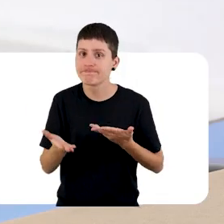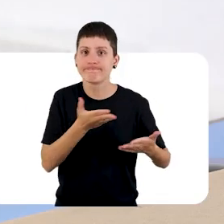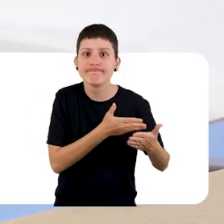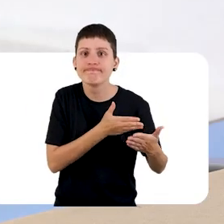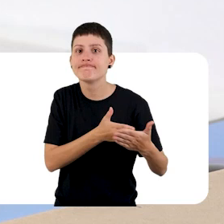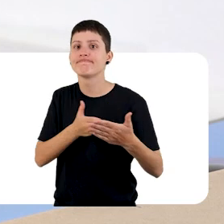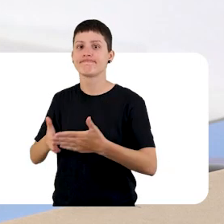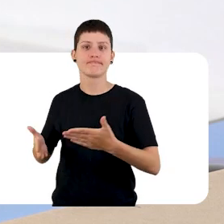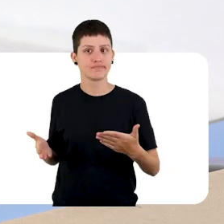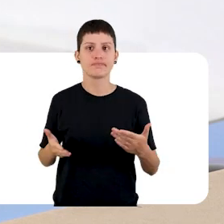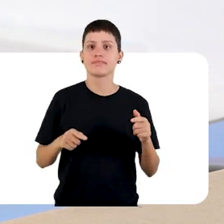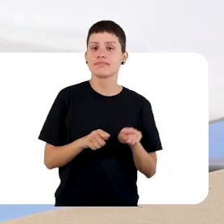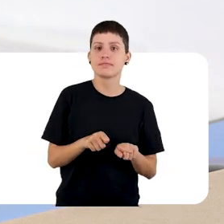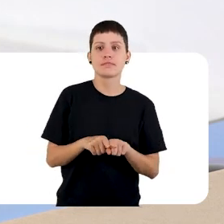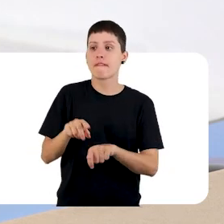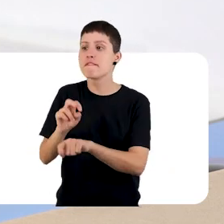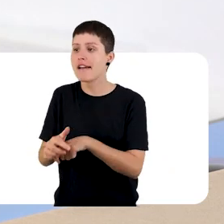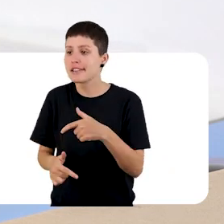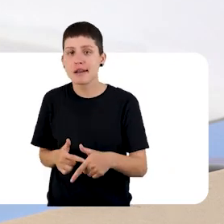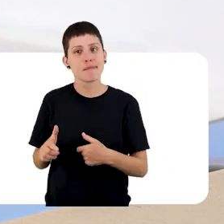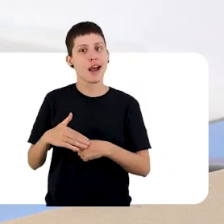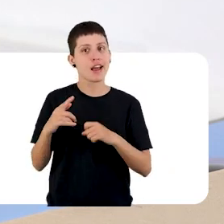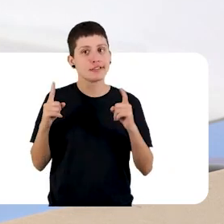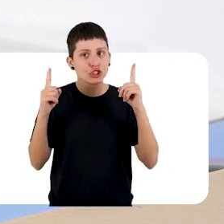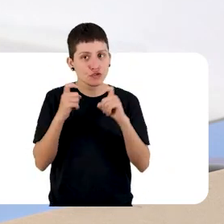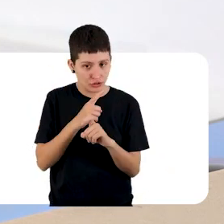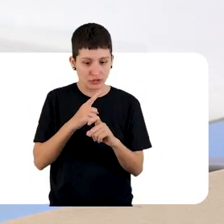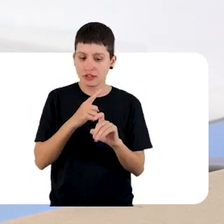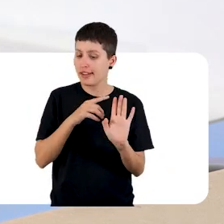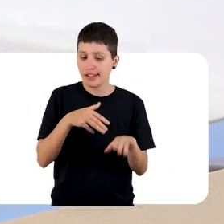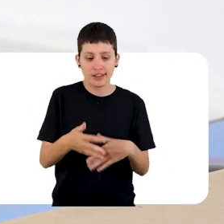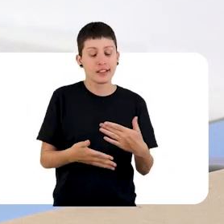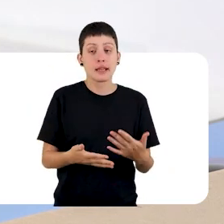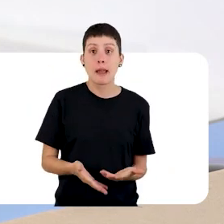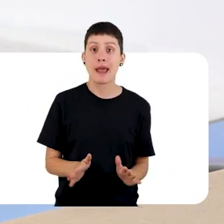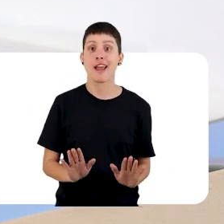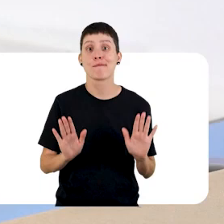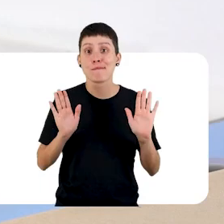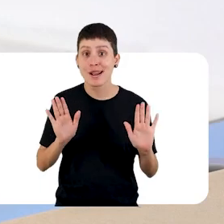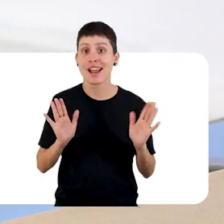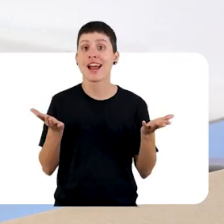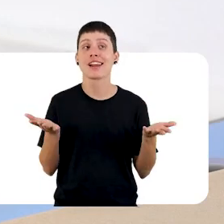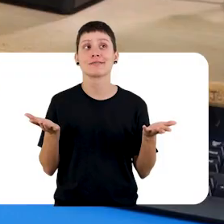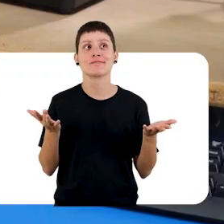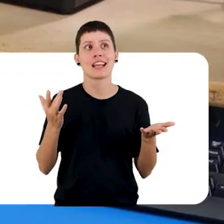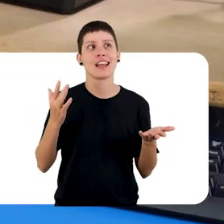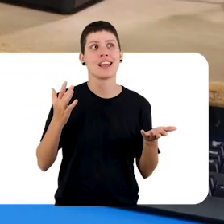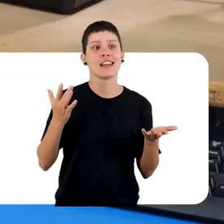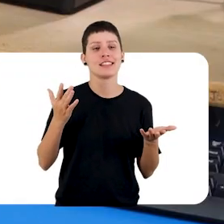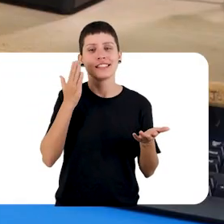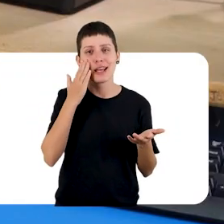Oportunidades educacionais, oportunidades de emprego, né, e assim vai. Porém, né,